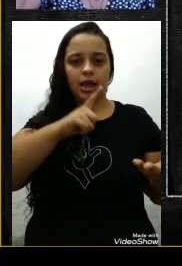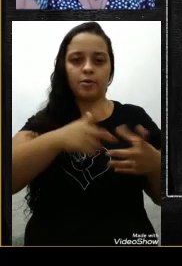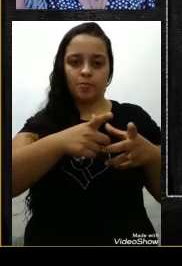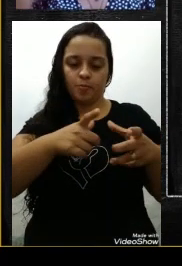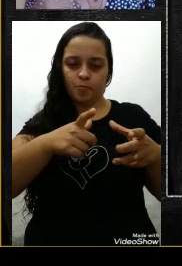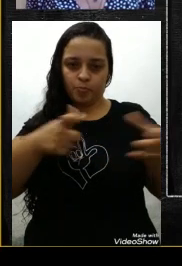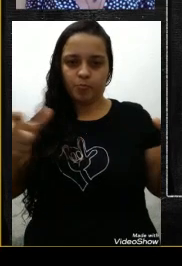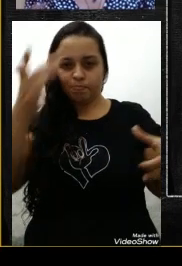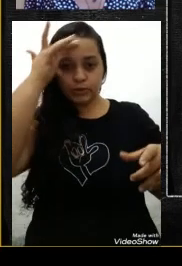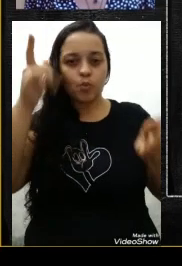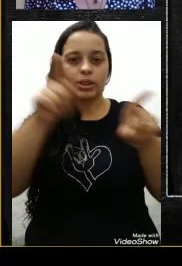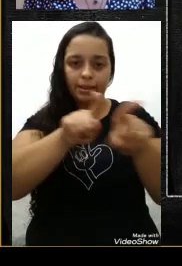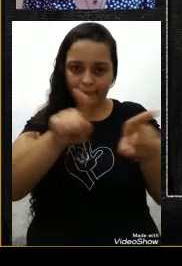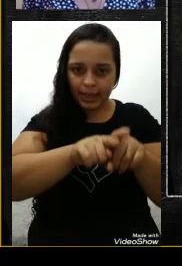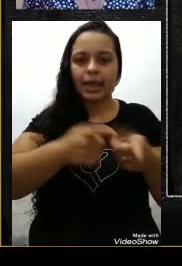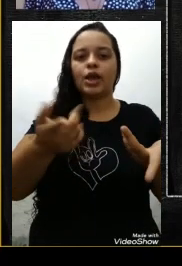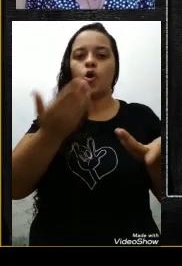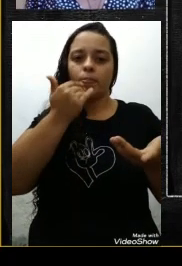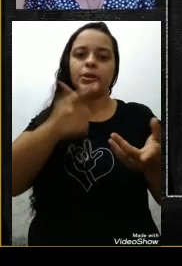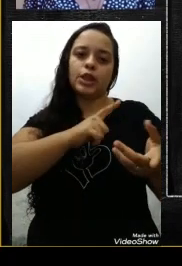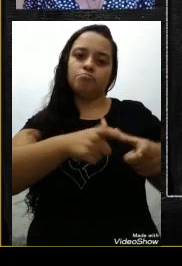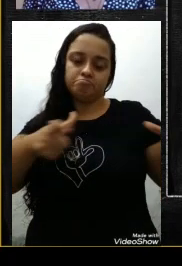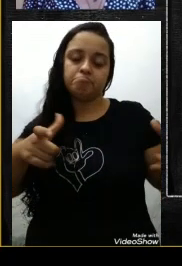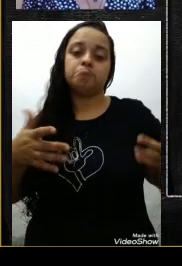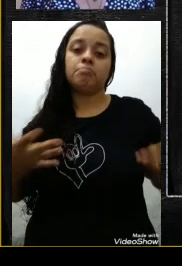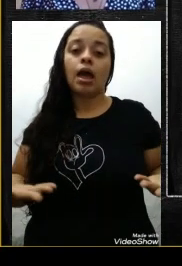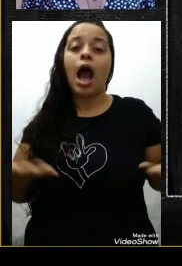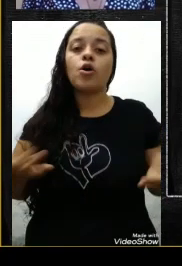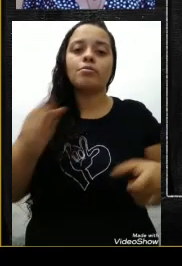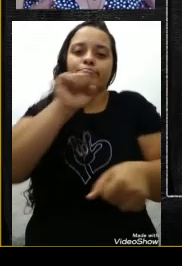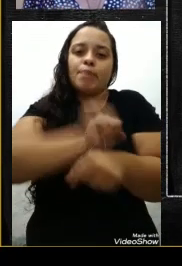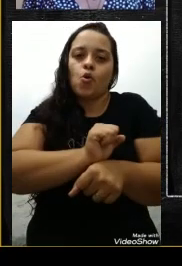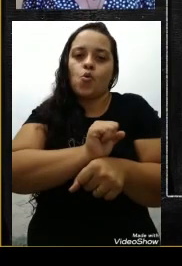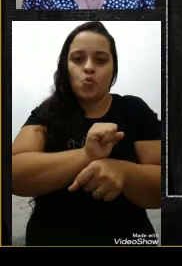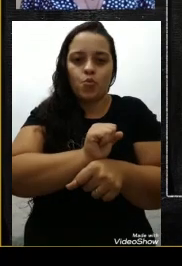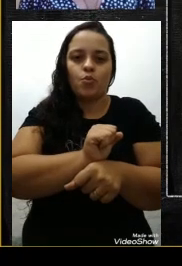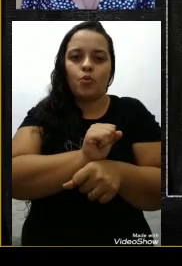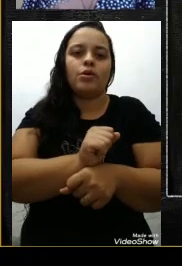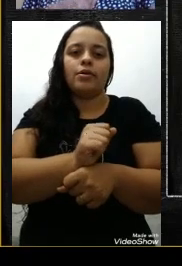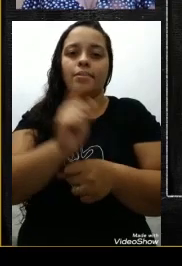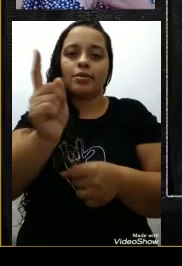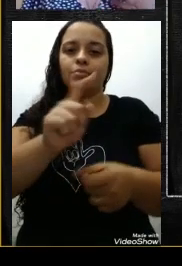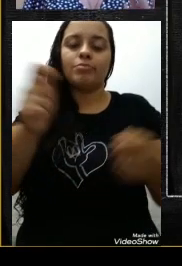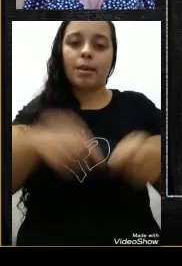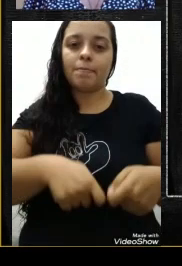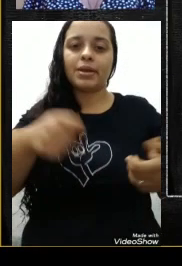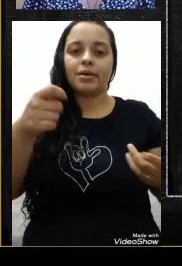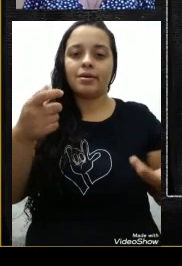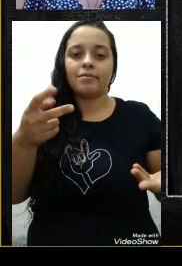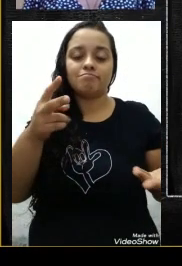produção, a essa alimentação farta para a população, ela vai se estagnar. Não vai